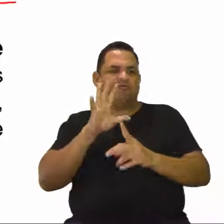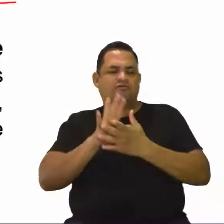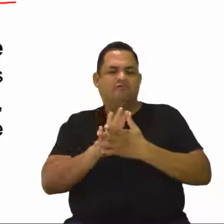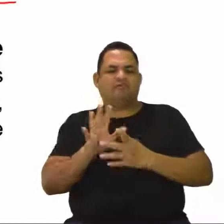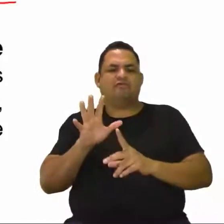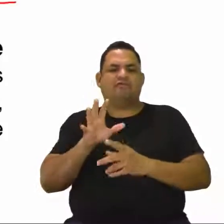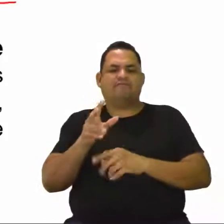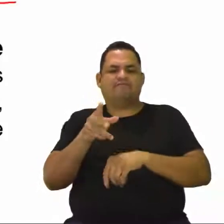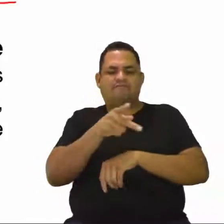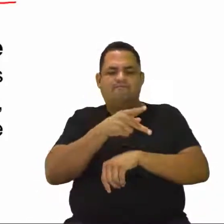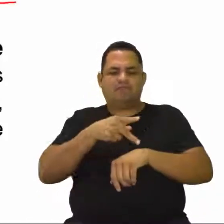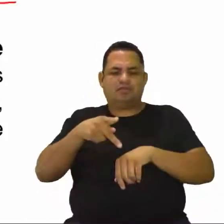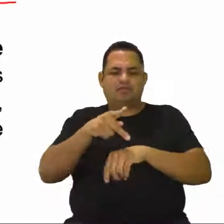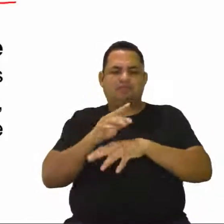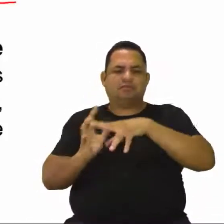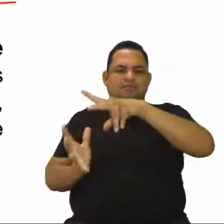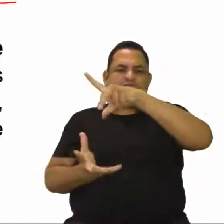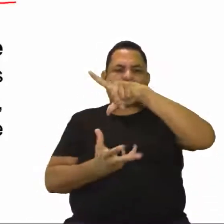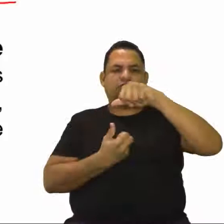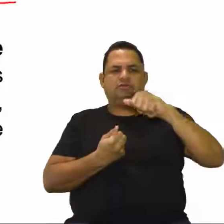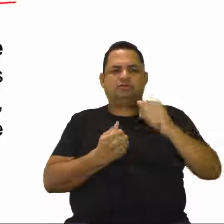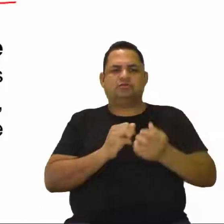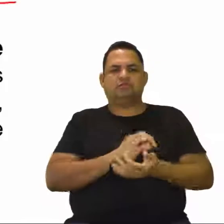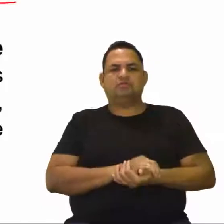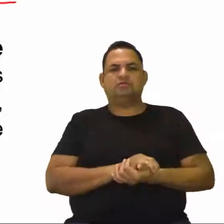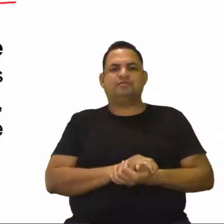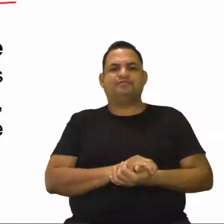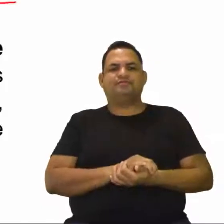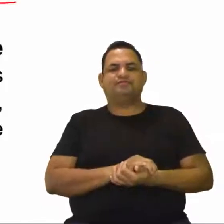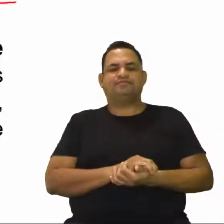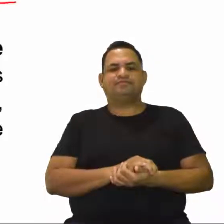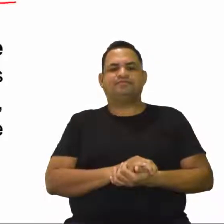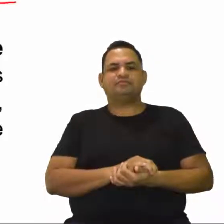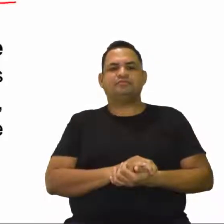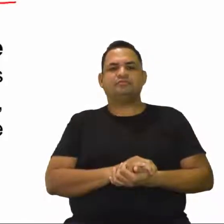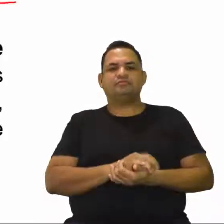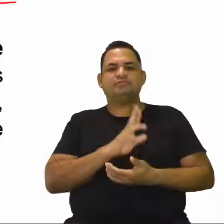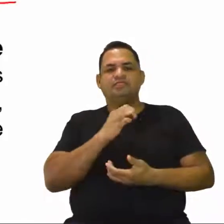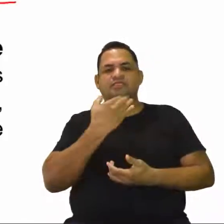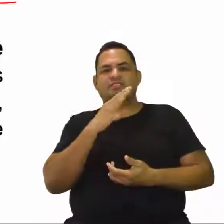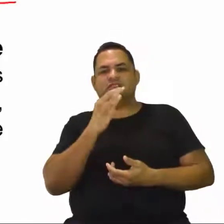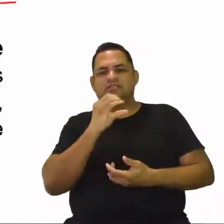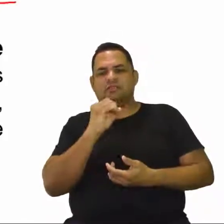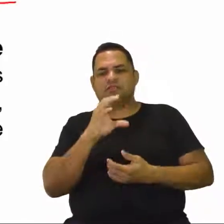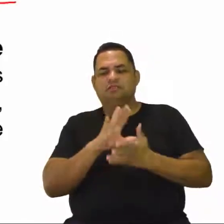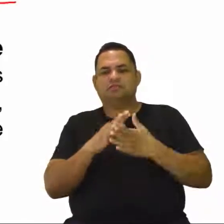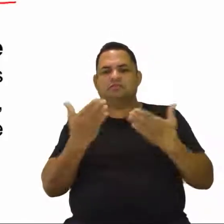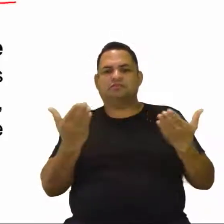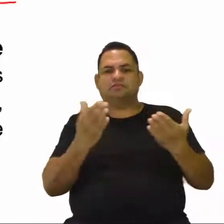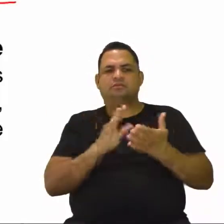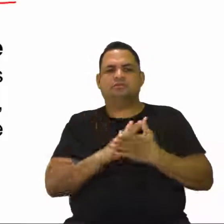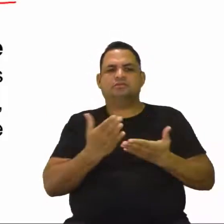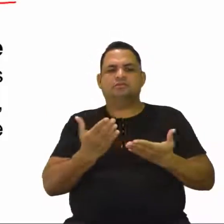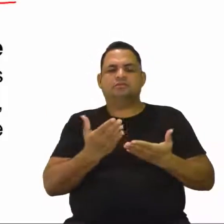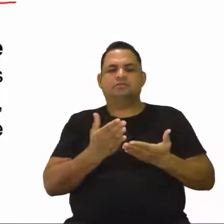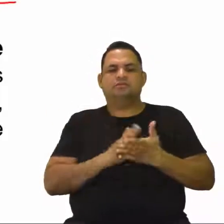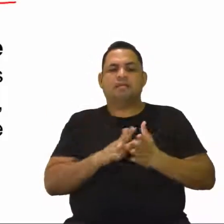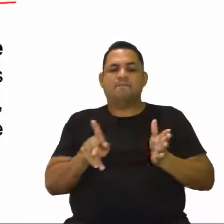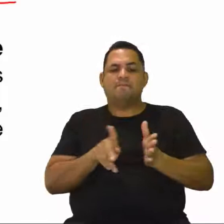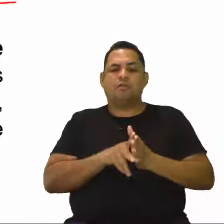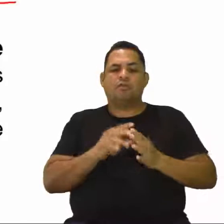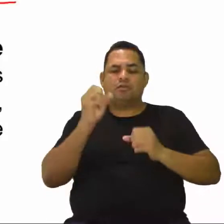vários países do mundo. E essa recessão, ela acaba dizendo assim, pela própria